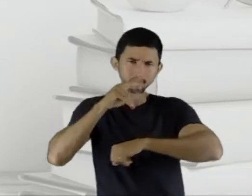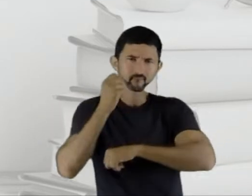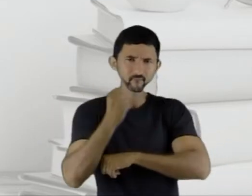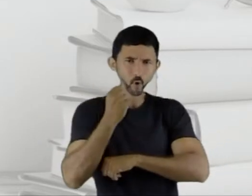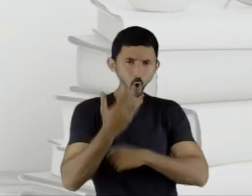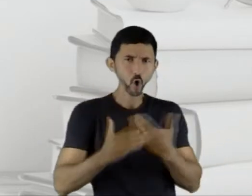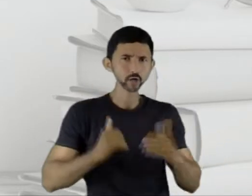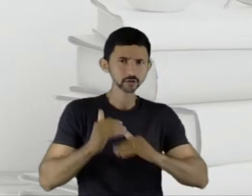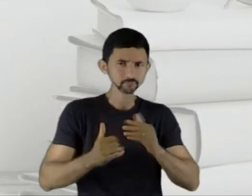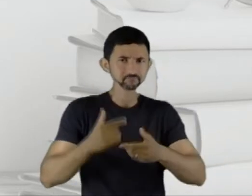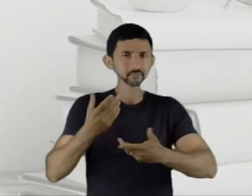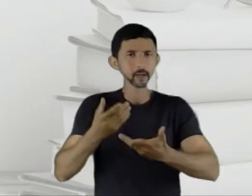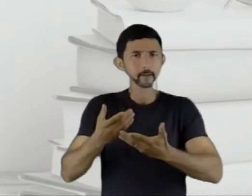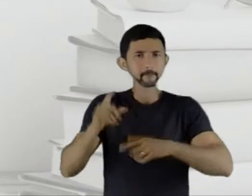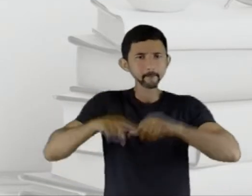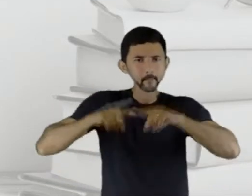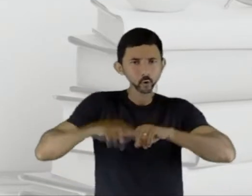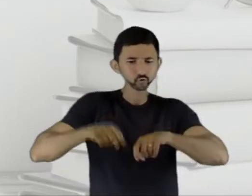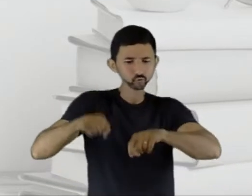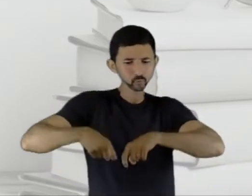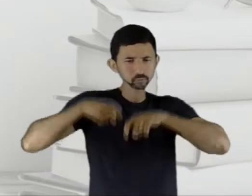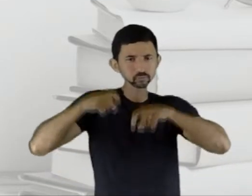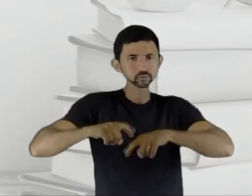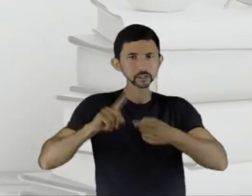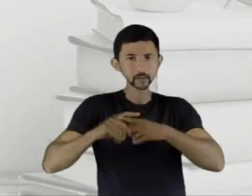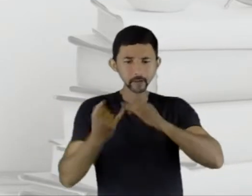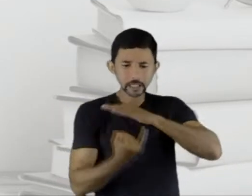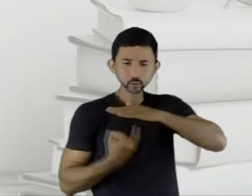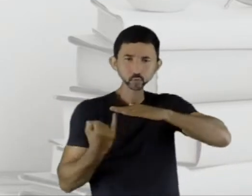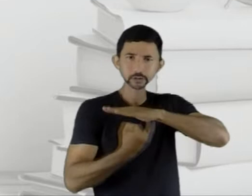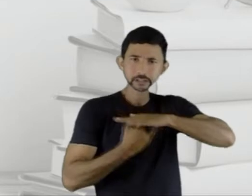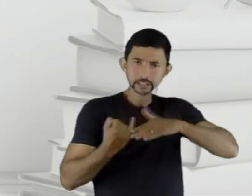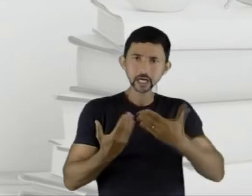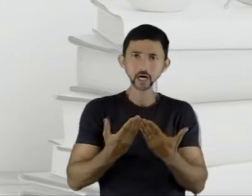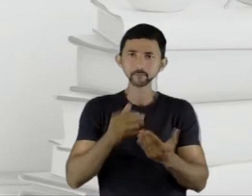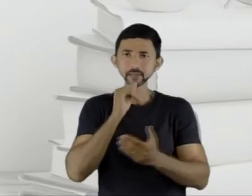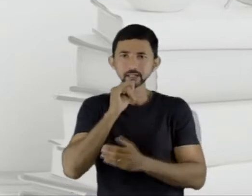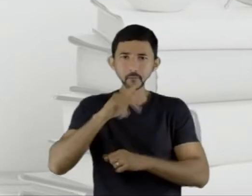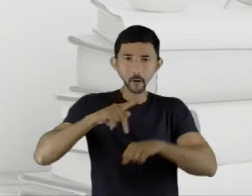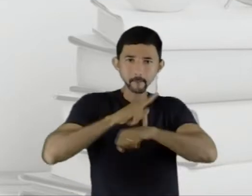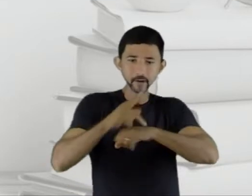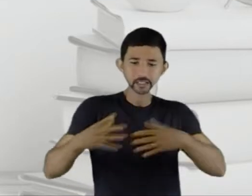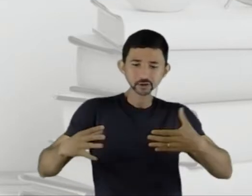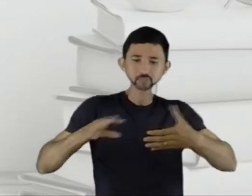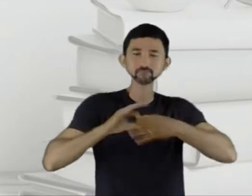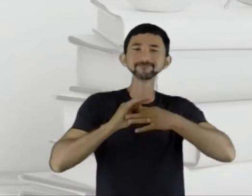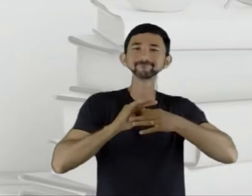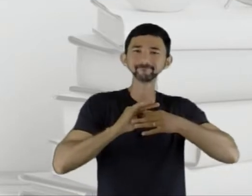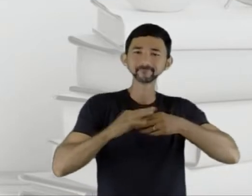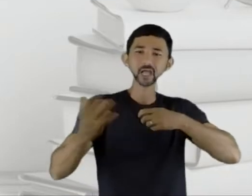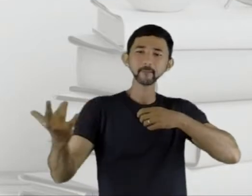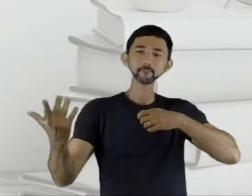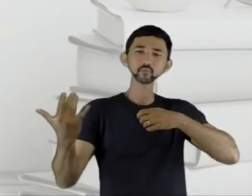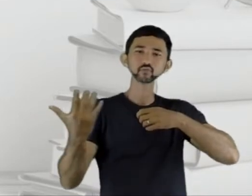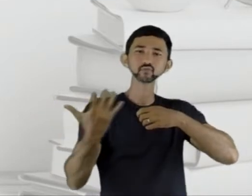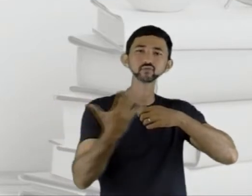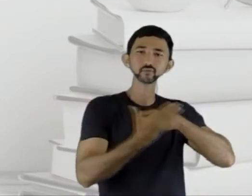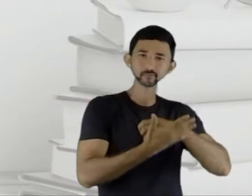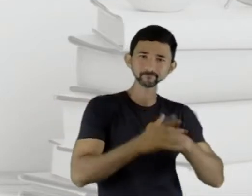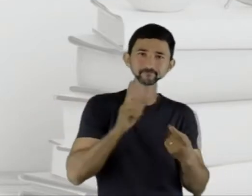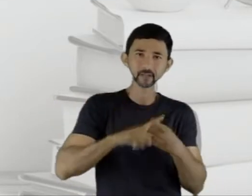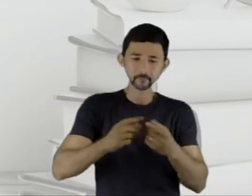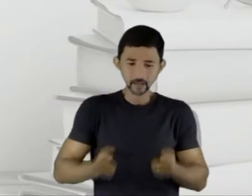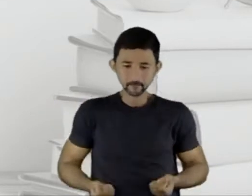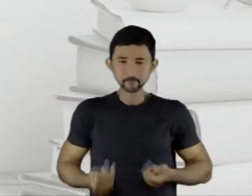produtos industriais e agrícolas se ampliaram com a abertura de crédito aos países aliados, seguidas pela concessão de